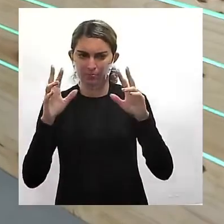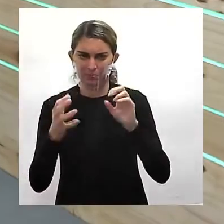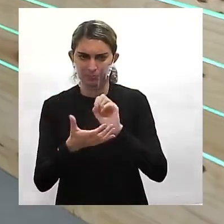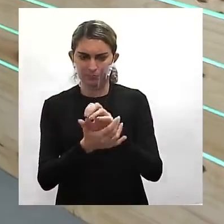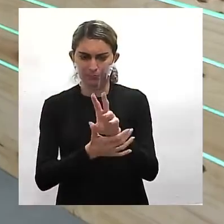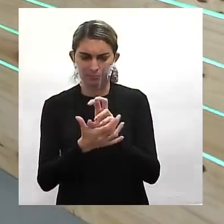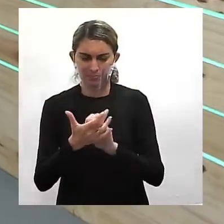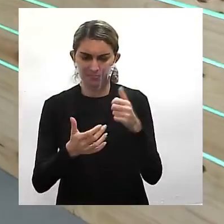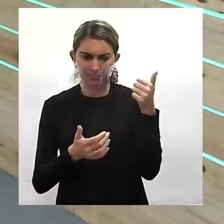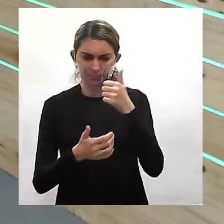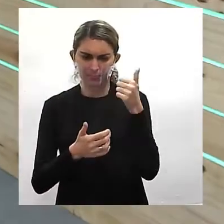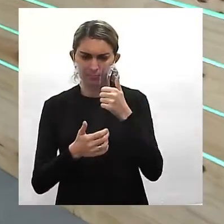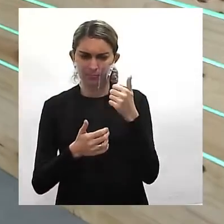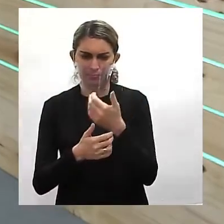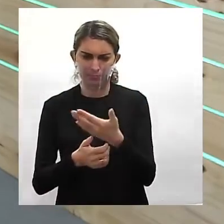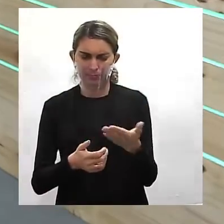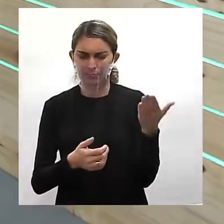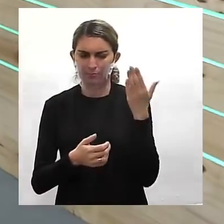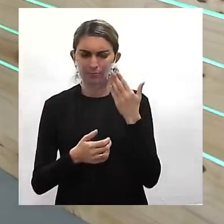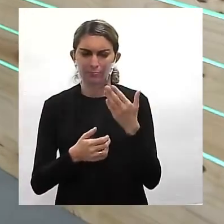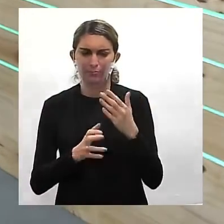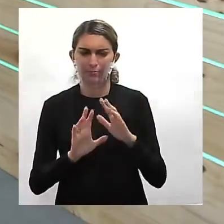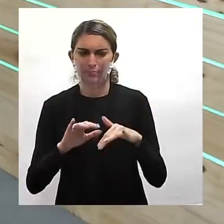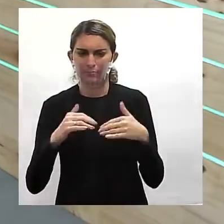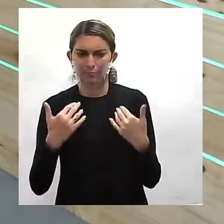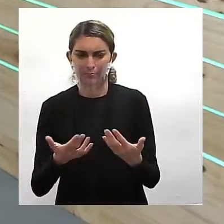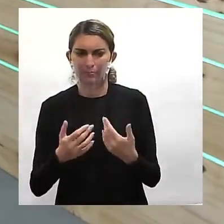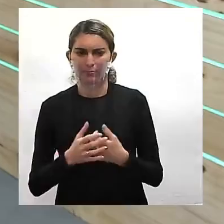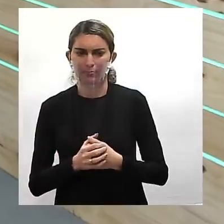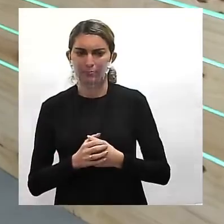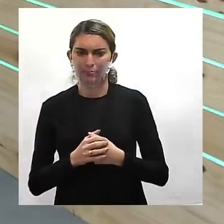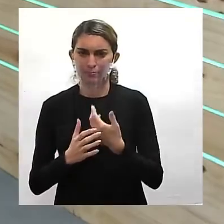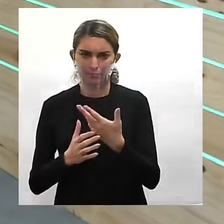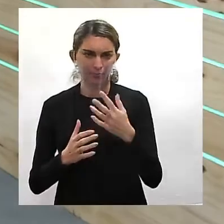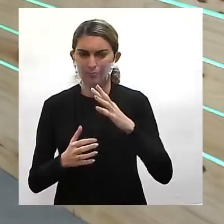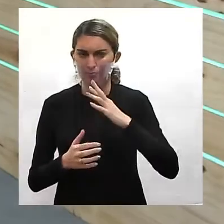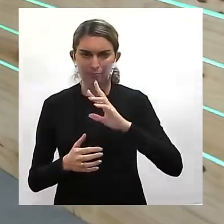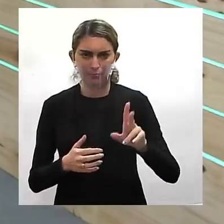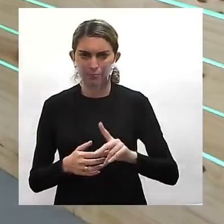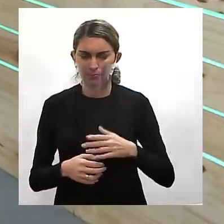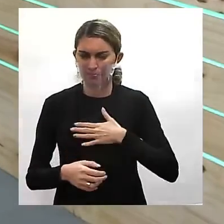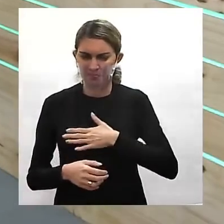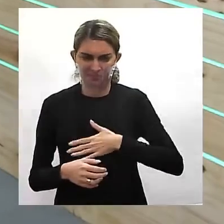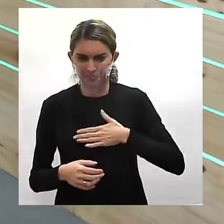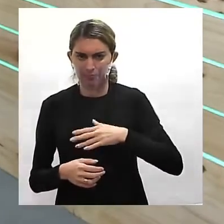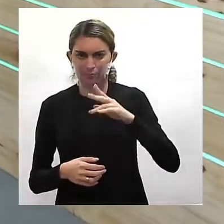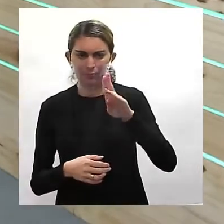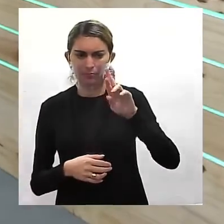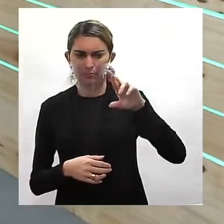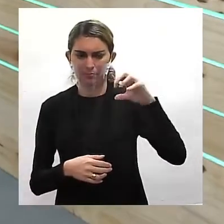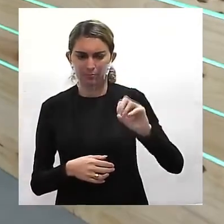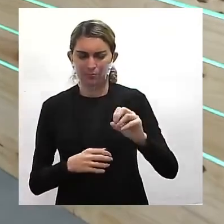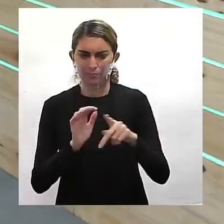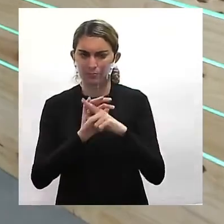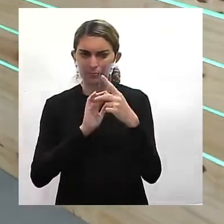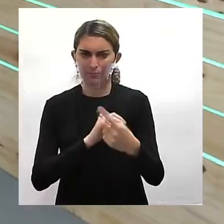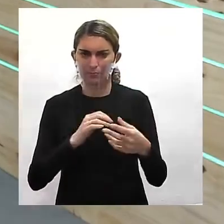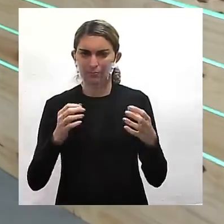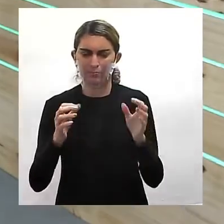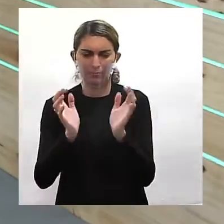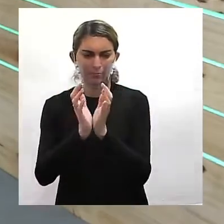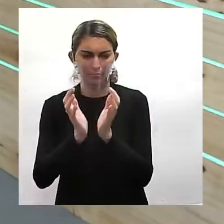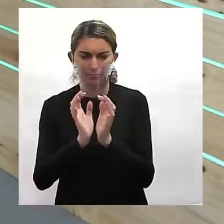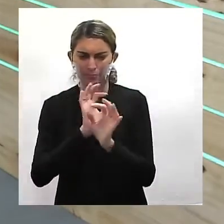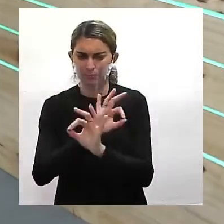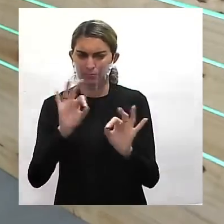né? Primeiramente, lembrar você e perguntar também, né? Primeiro, você não me conhece, muito prazer. Bruno Lardião com vocês, eu faço parte da equipe maravilhosa